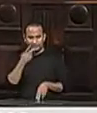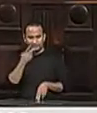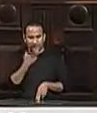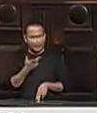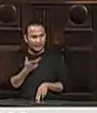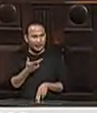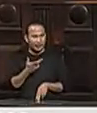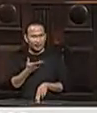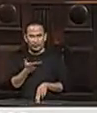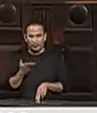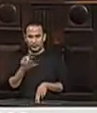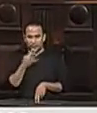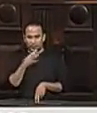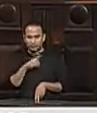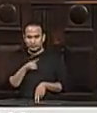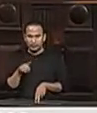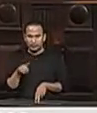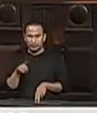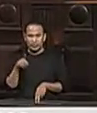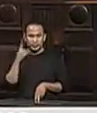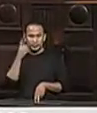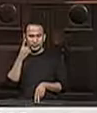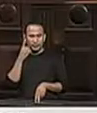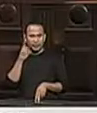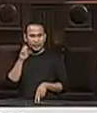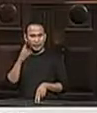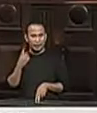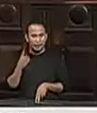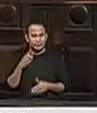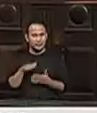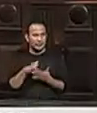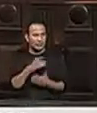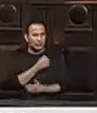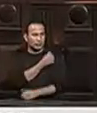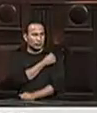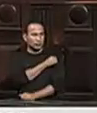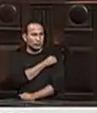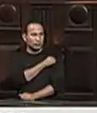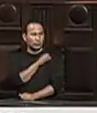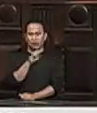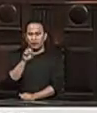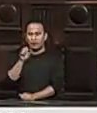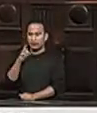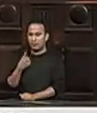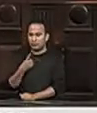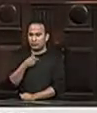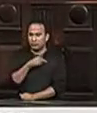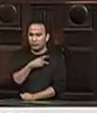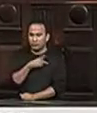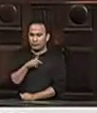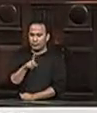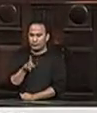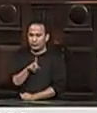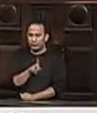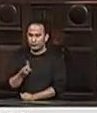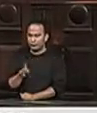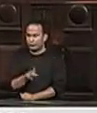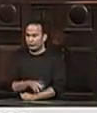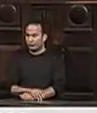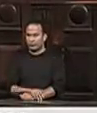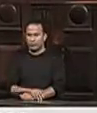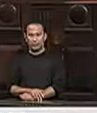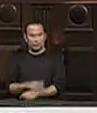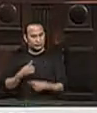lá como representante do deputado Valdec, como ex-aluno do liceu, como ex-professor do liceu, como político